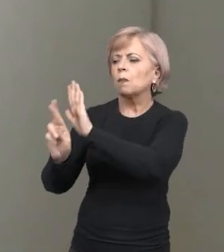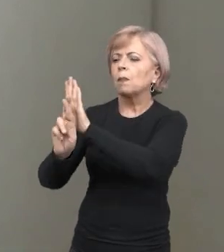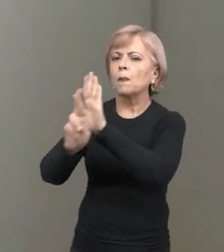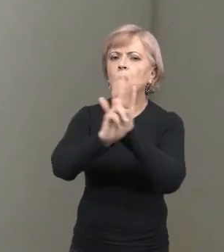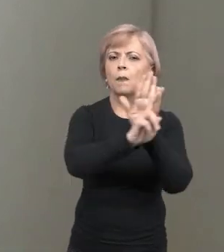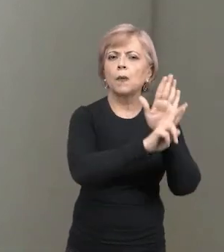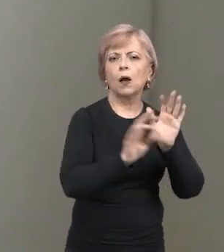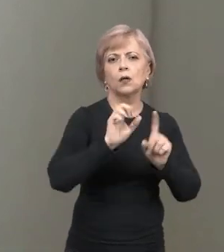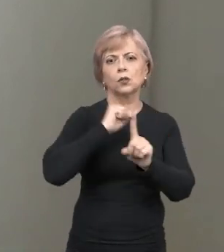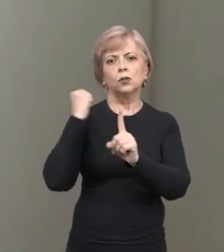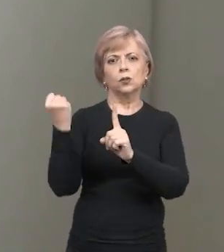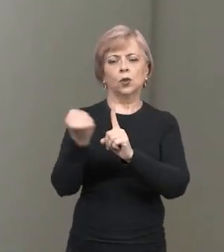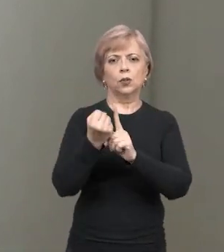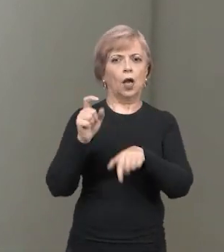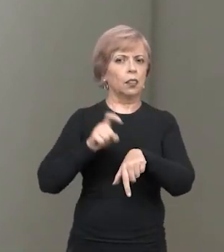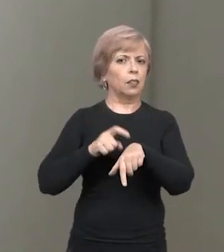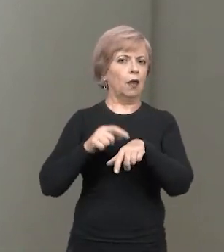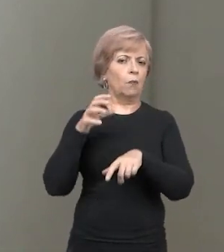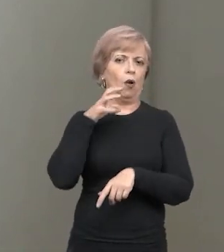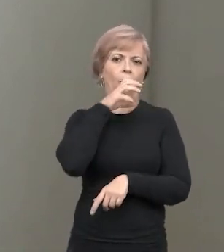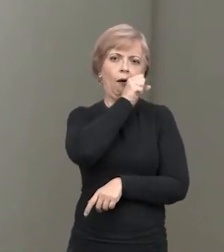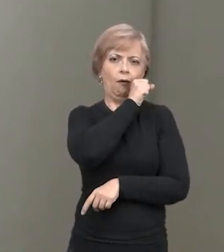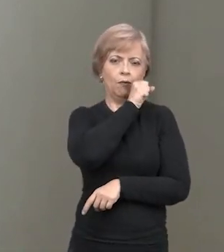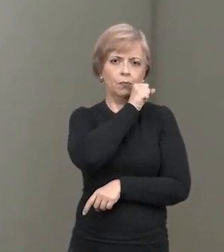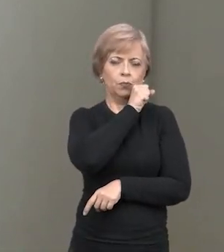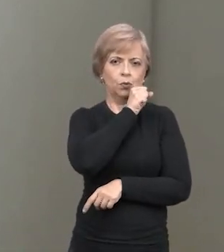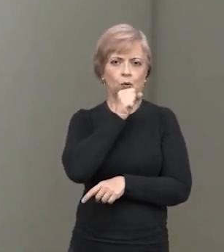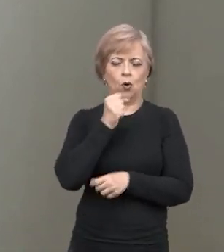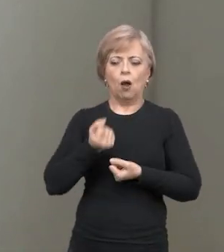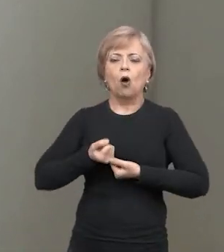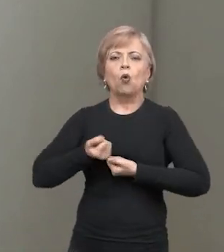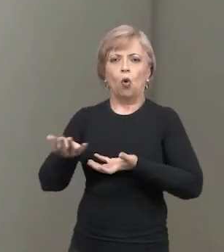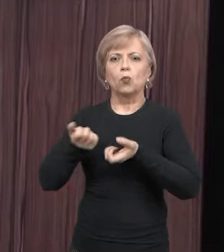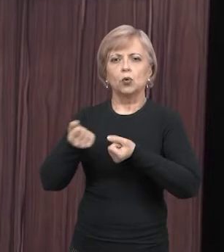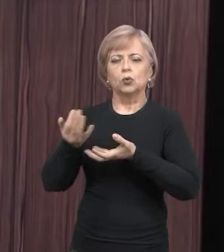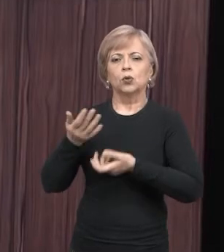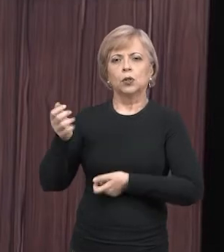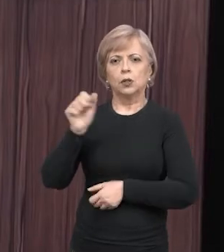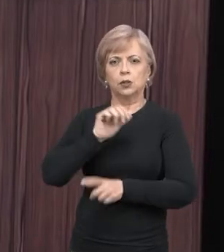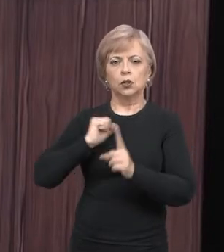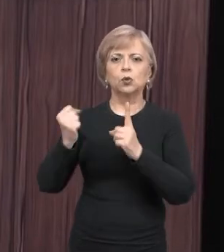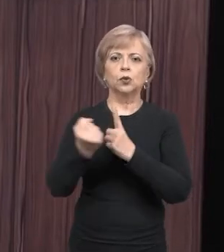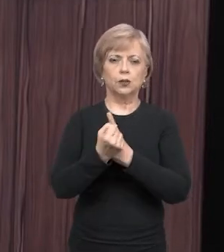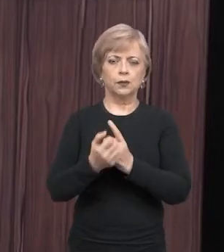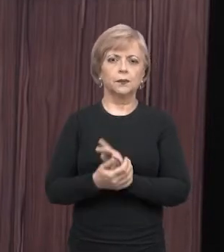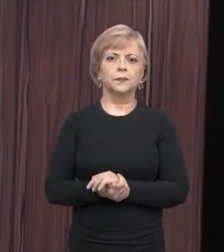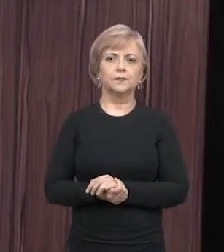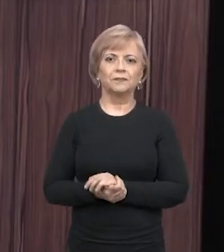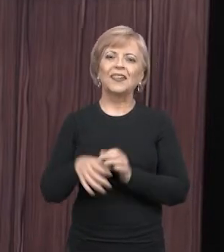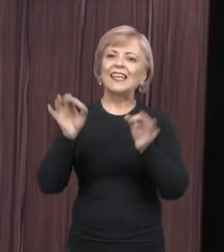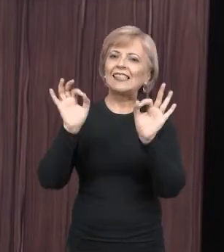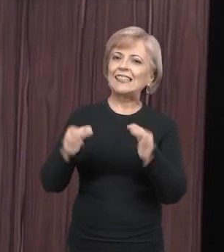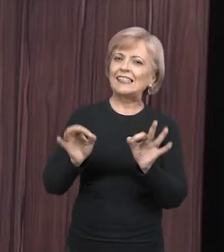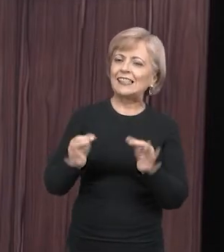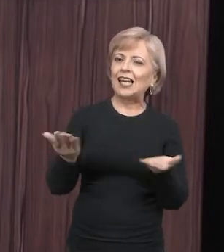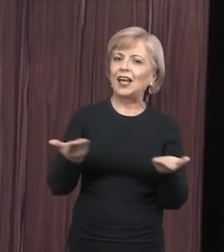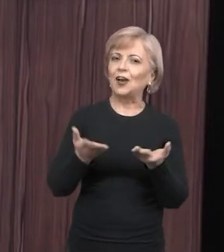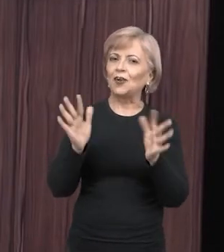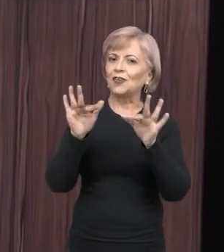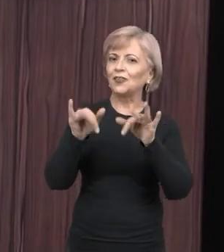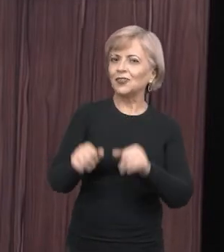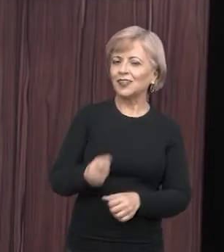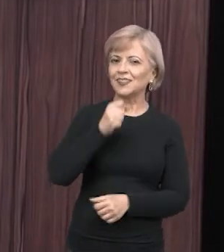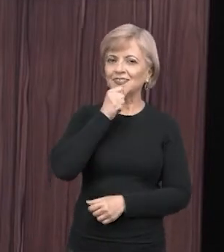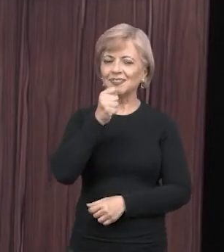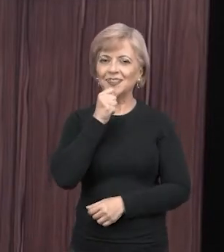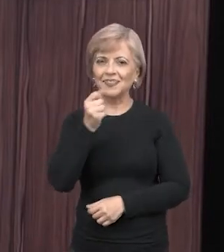menor e assim talvez contribuir mais com os anseios da população. Certo, doutor Vinícius, a gente vai encerrando a nossa